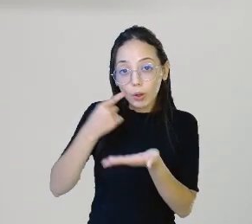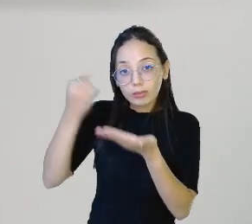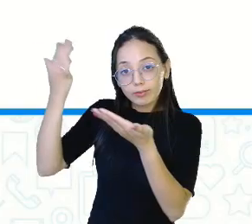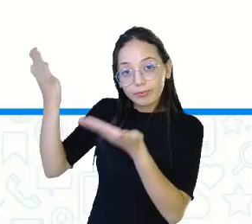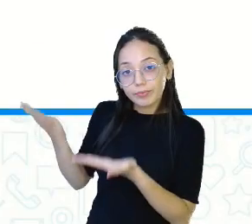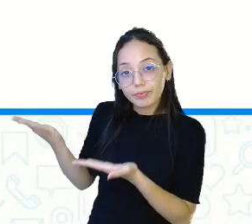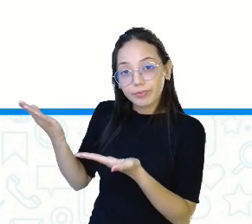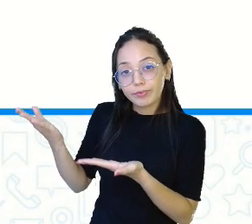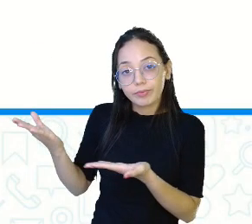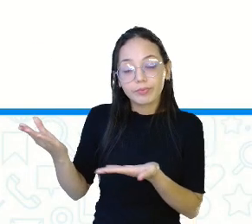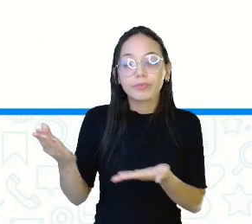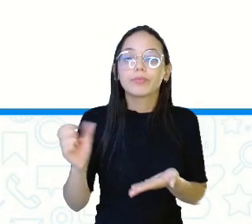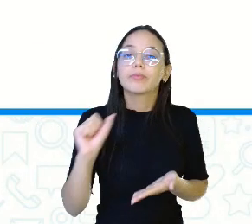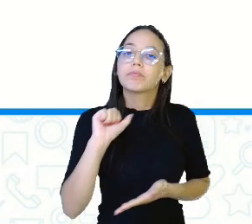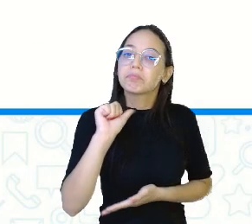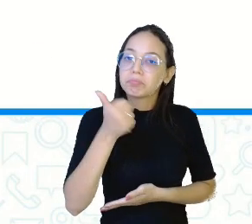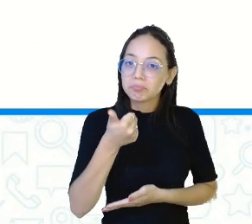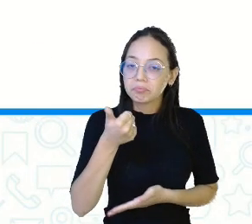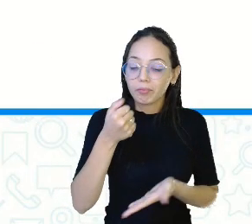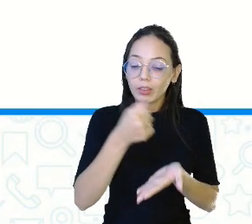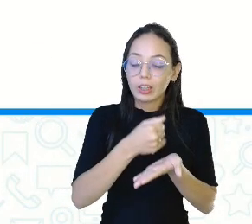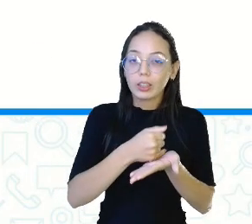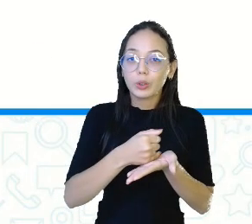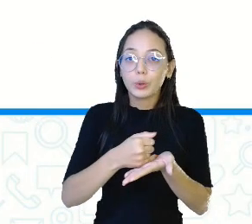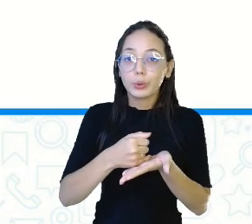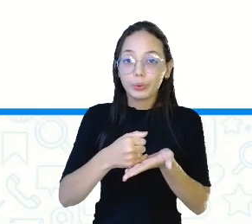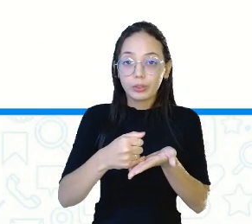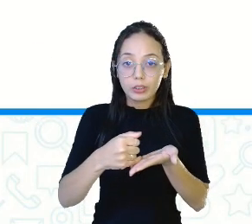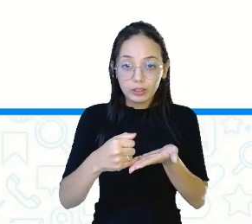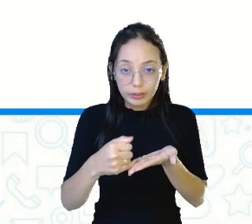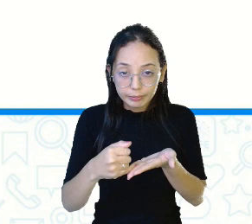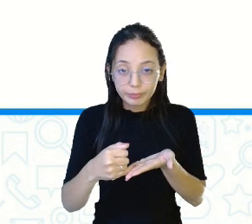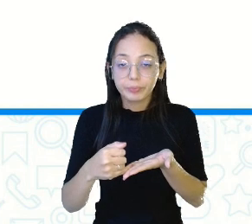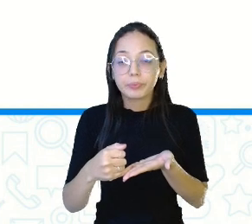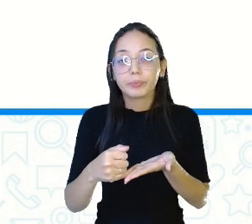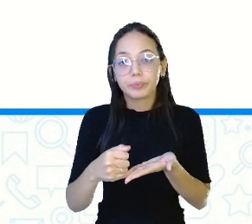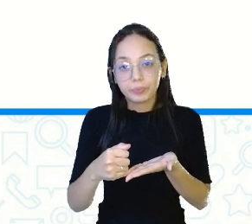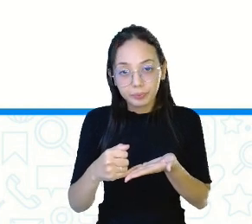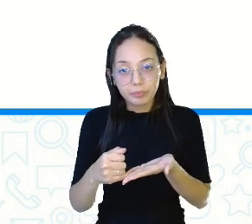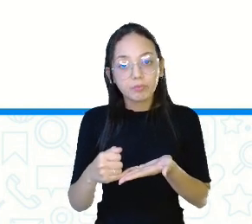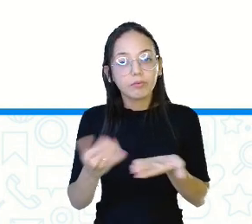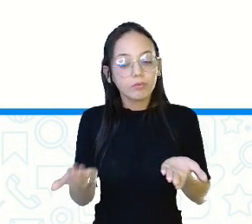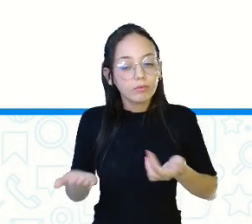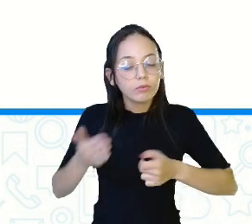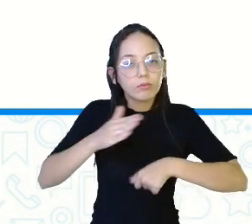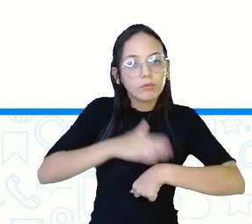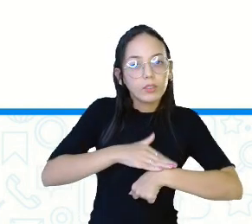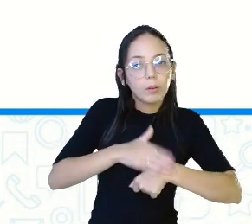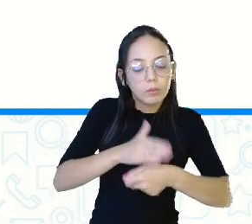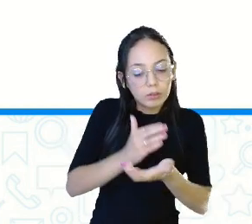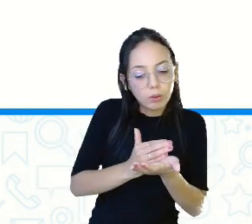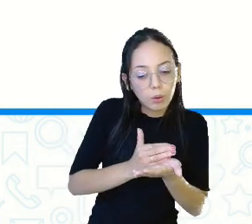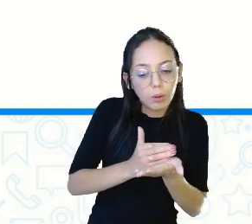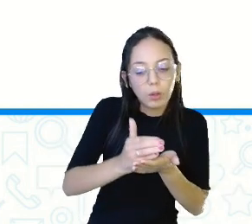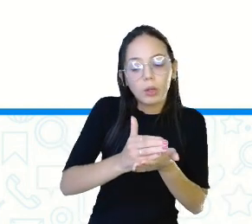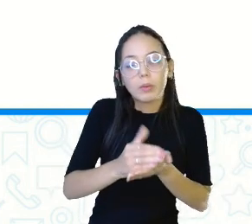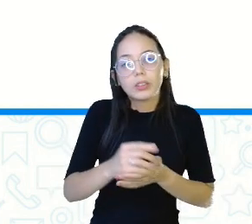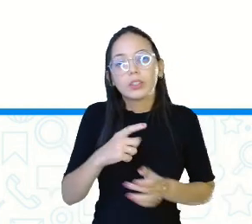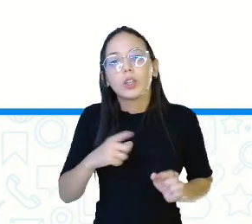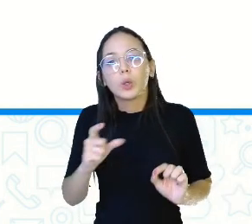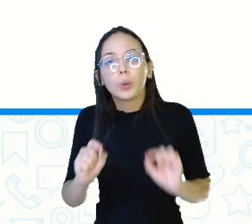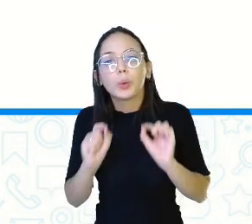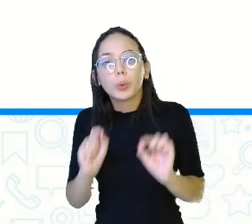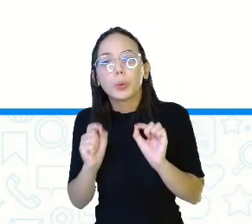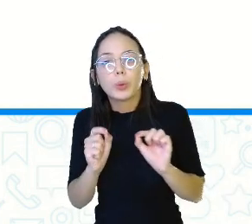tela aí? Muito bom. É a introdução. Nesse momento inicial, há uma